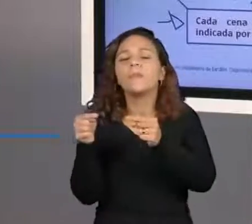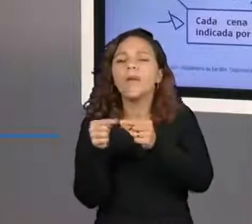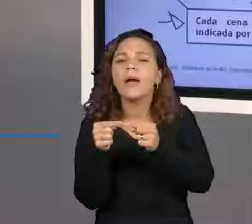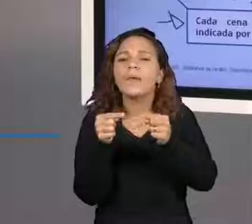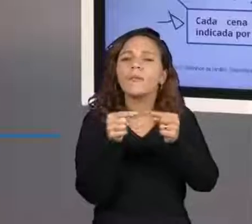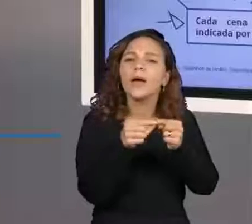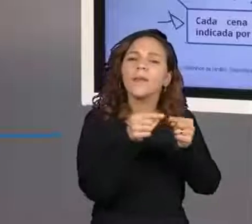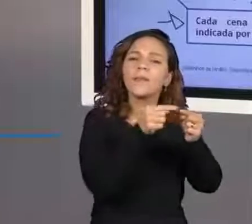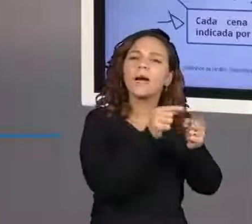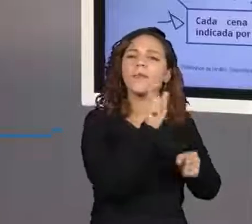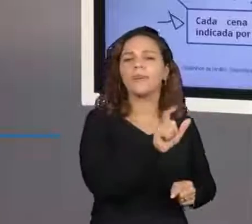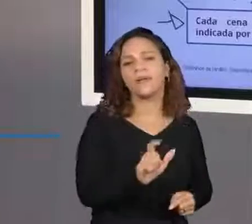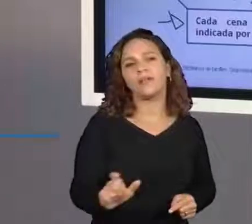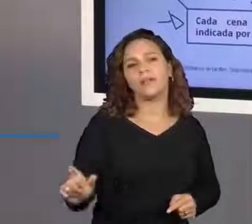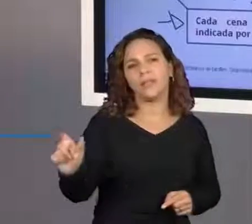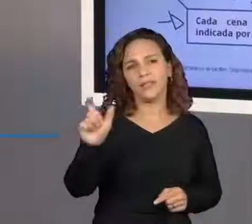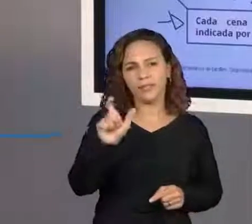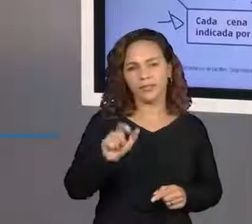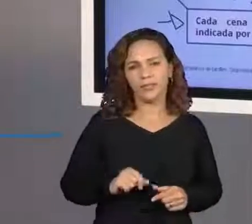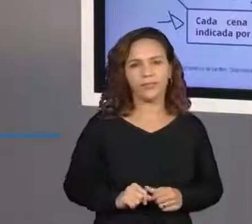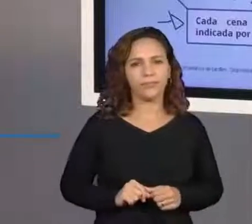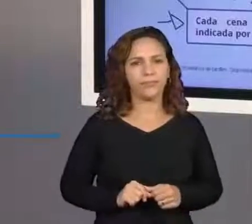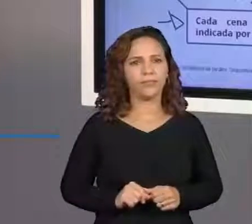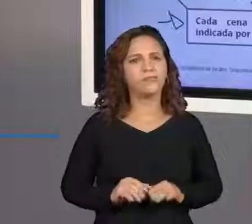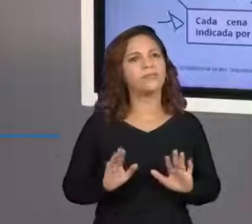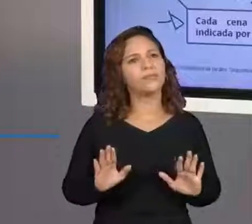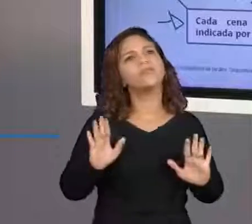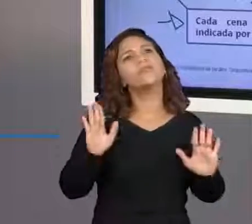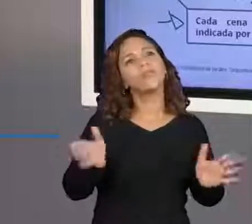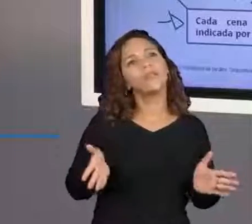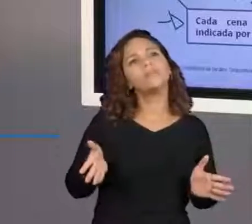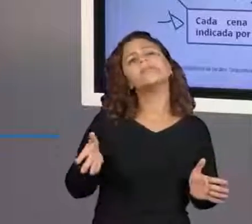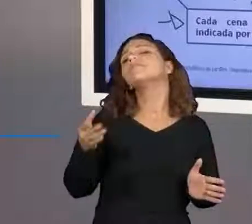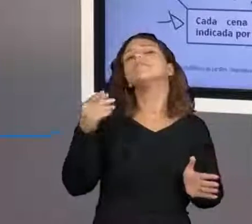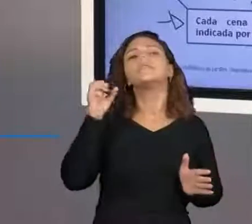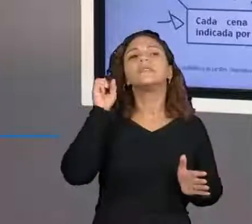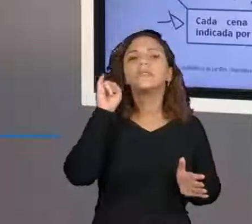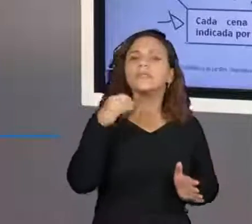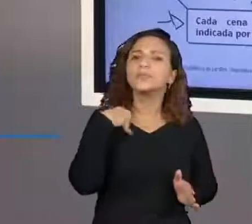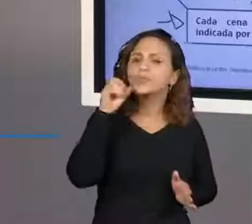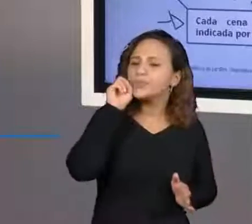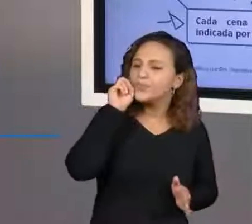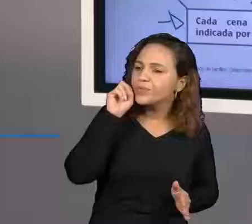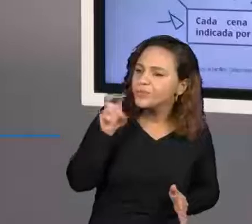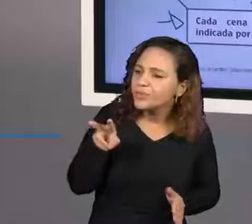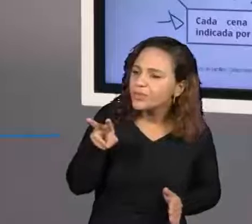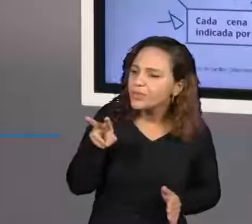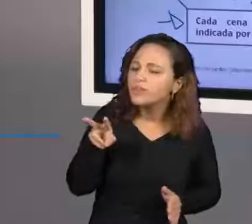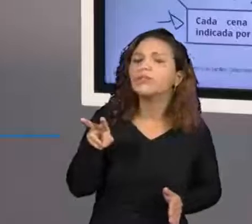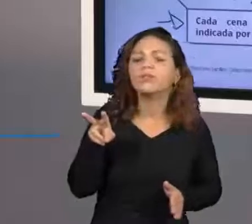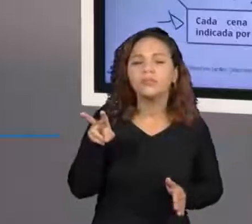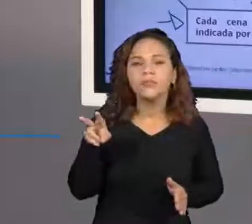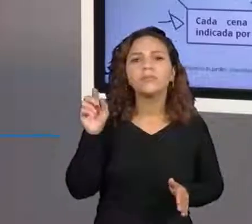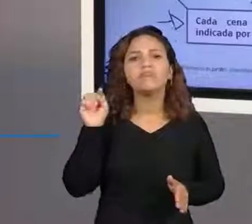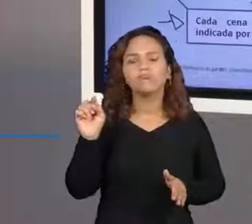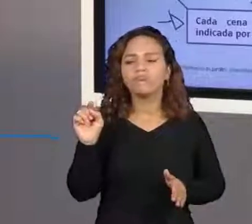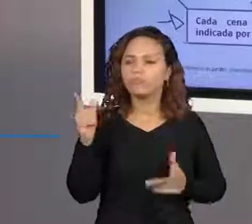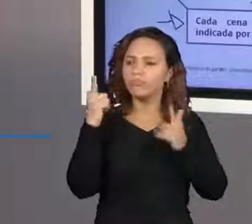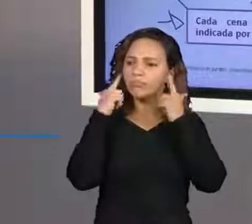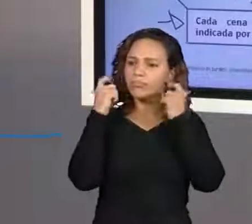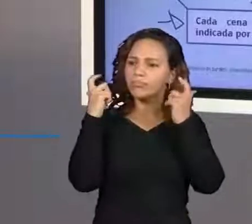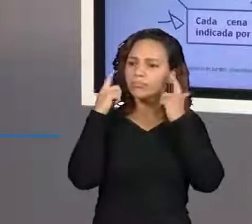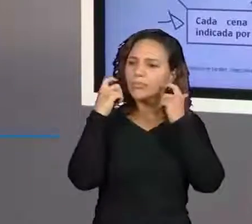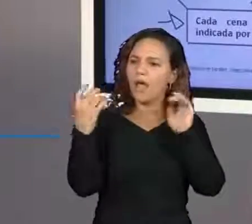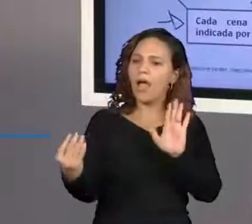por palavras. Muito bem, então eu já sei quando eu encontrar um ruído, ele vai estar